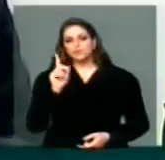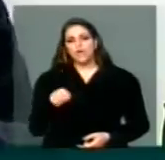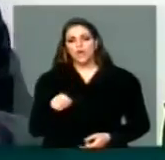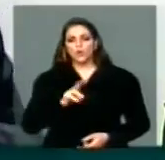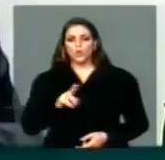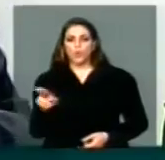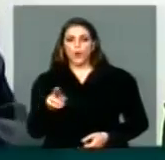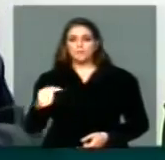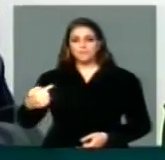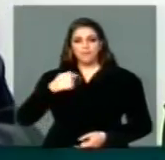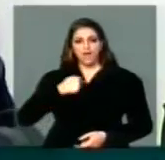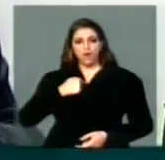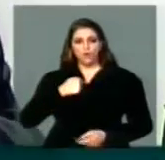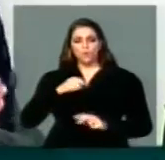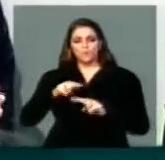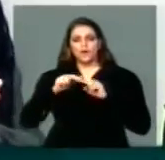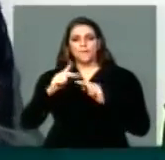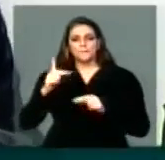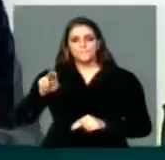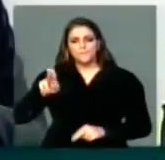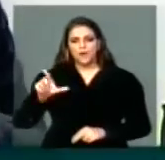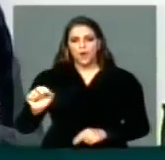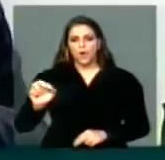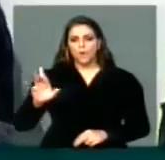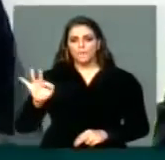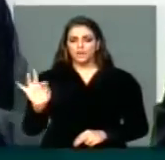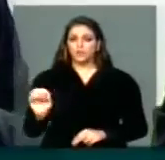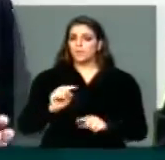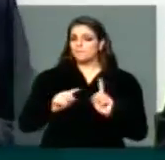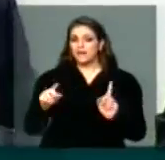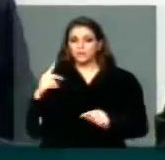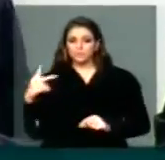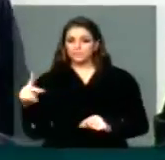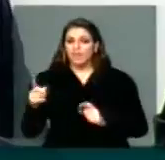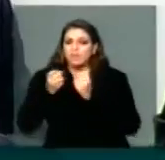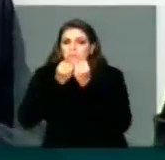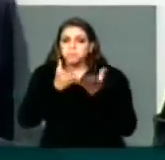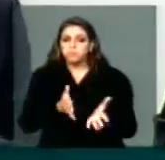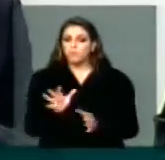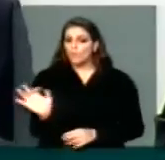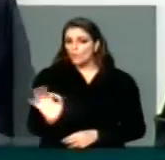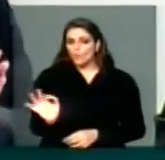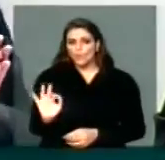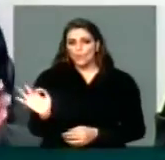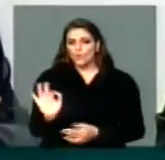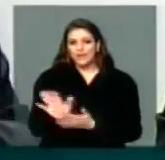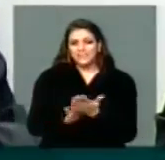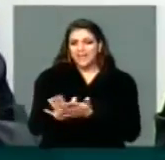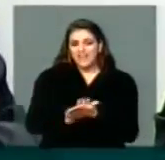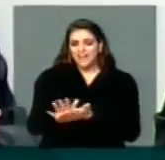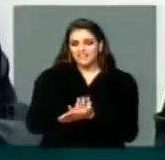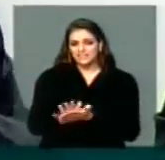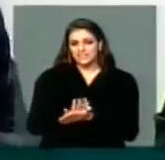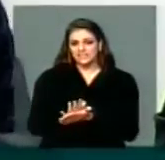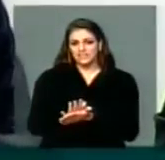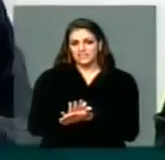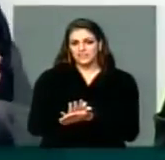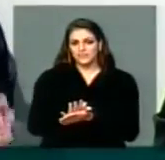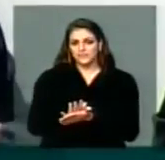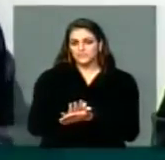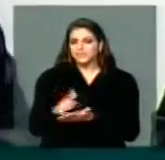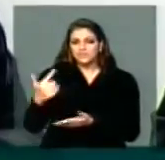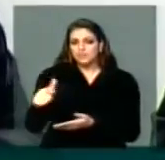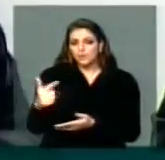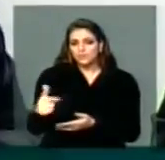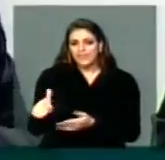Costa. O senhor Paulo Roberto Costa, delator, não faz menção na sua delação, senão o procurador teria sido mencionado, nem por engano,